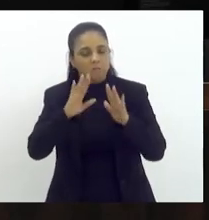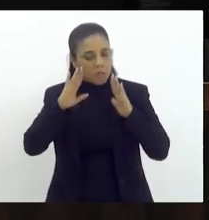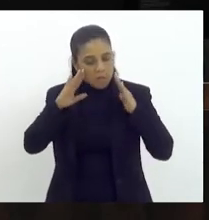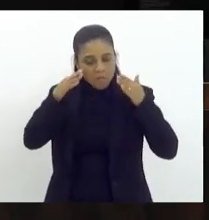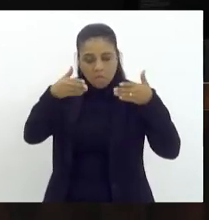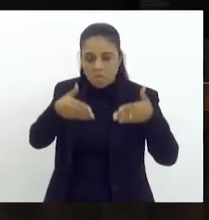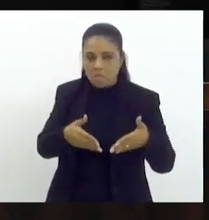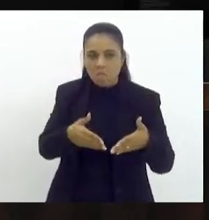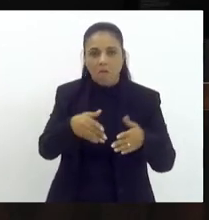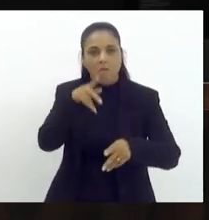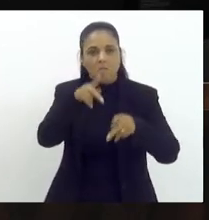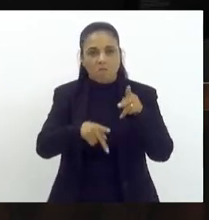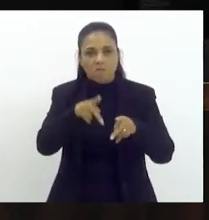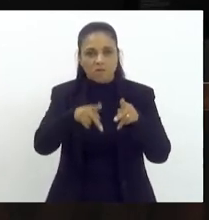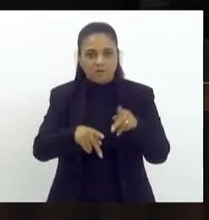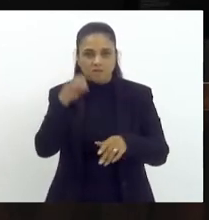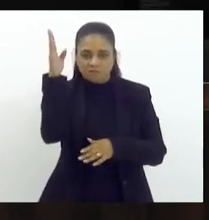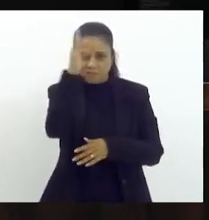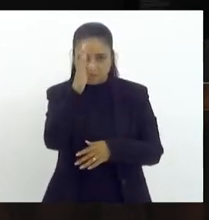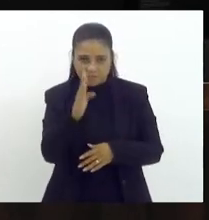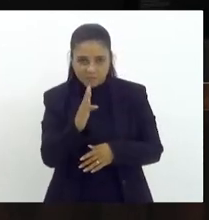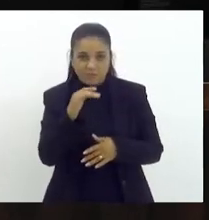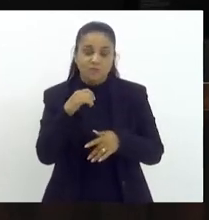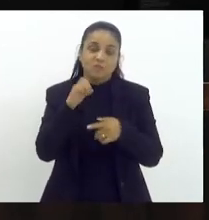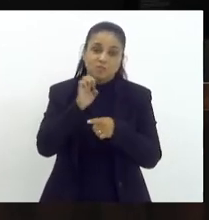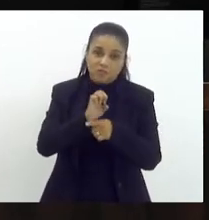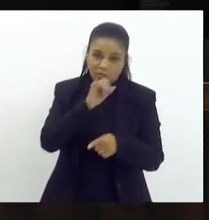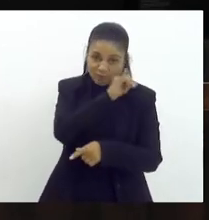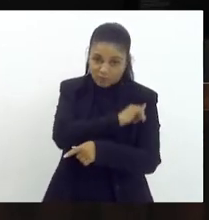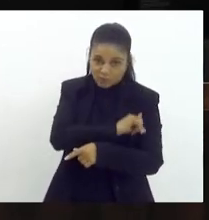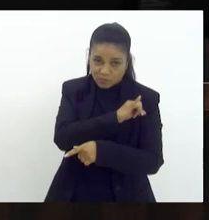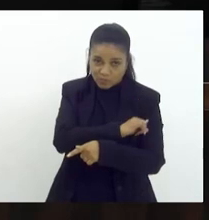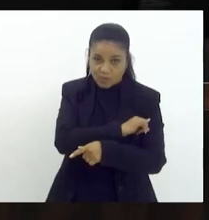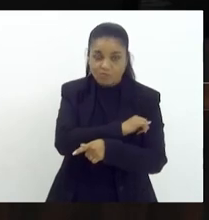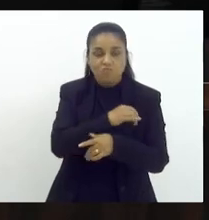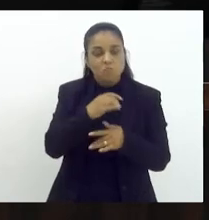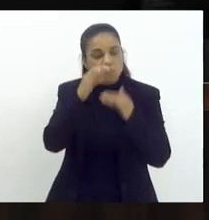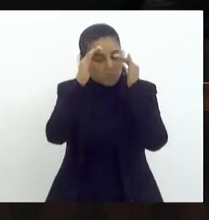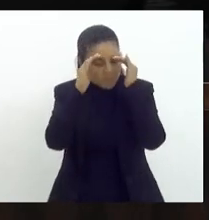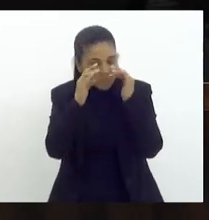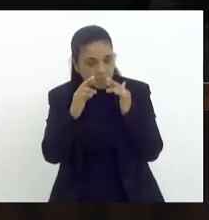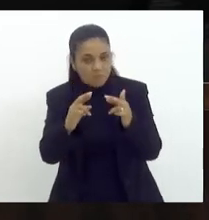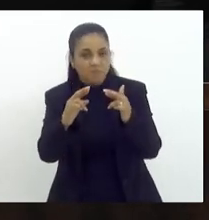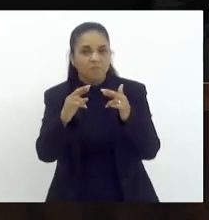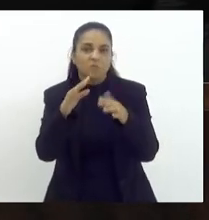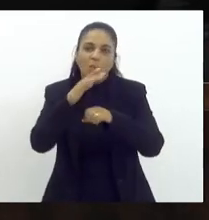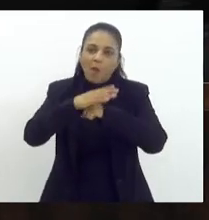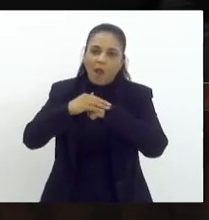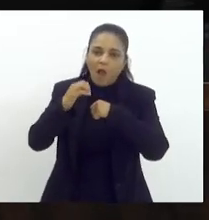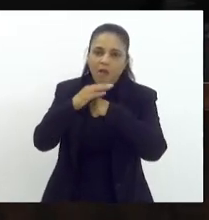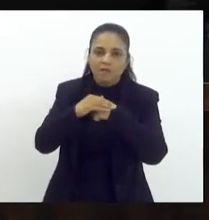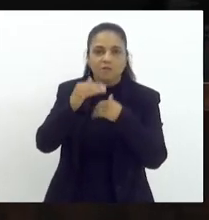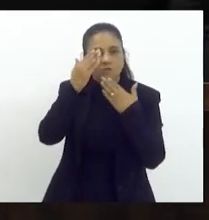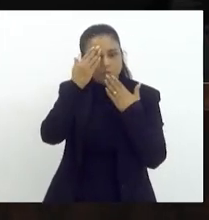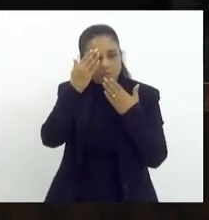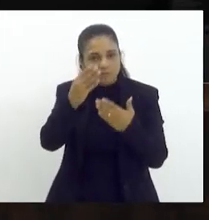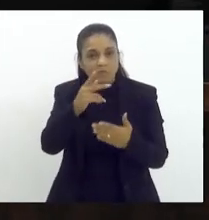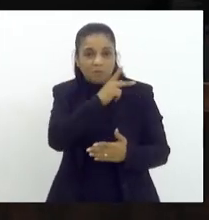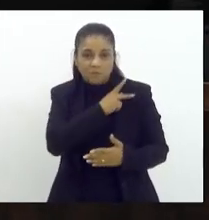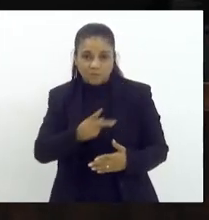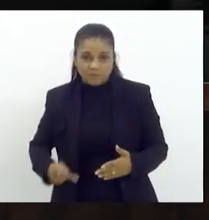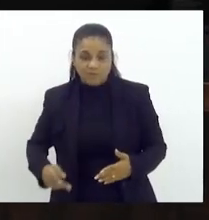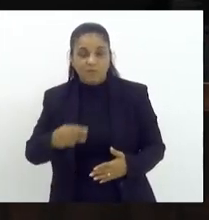nossa população Fluminense Obrigada atenção carinho o respeito de todos Obrigado ao nosso Presidente Rodrigo